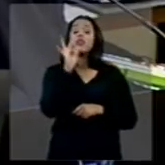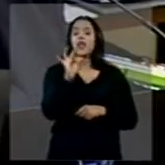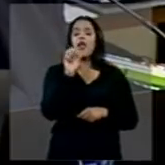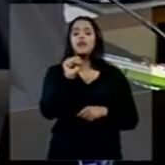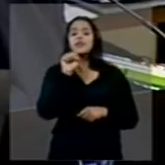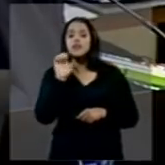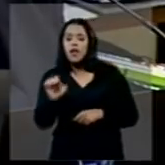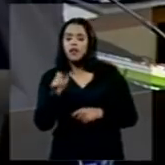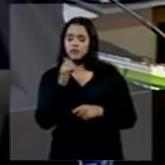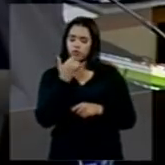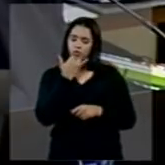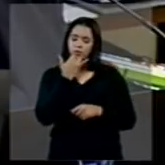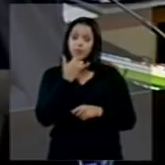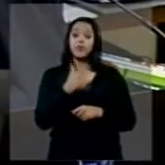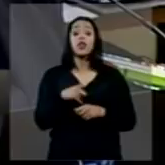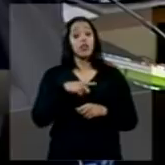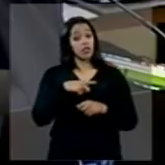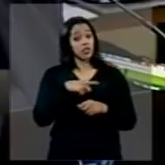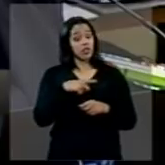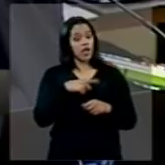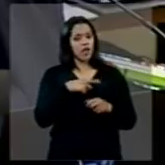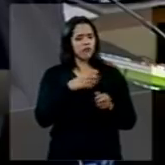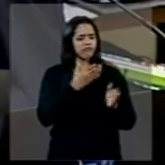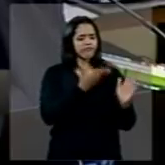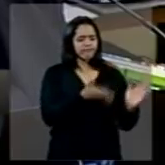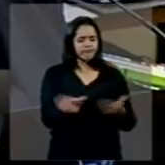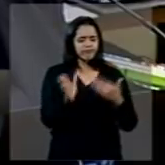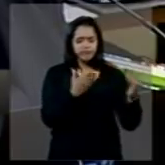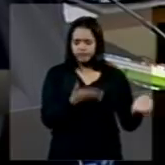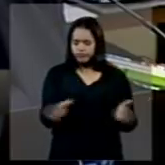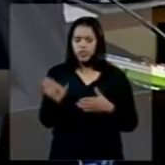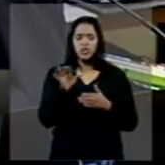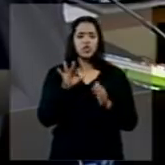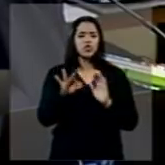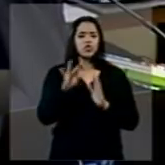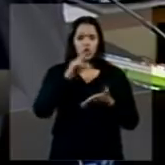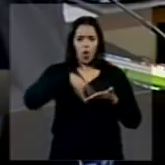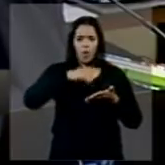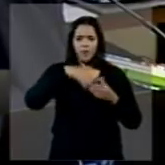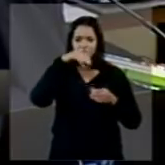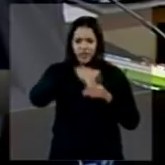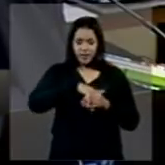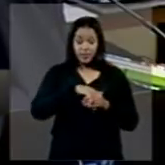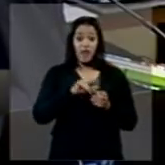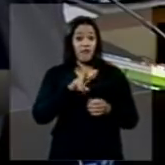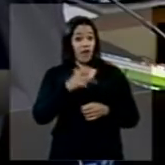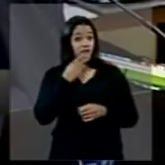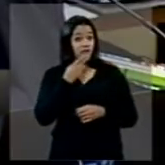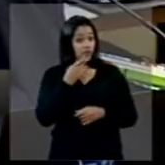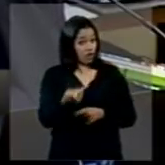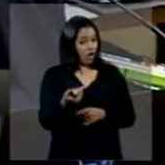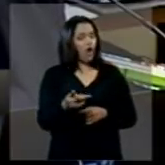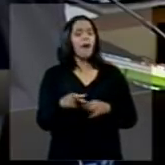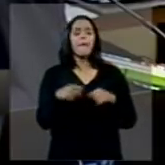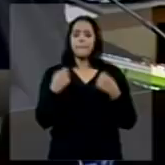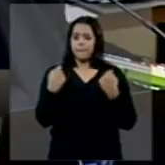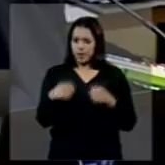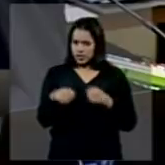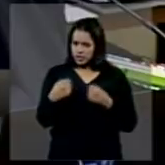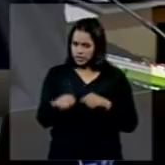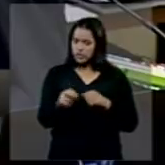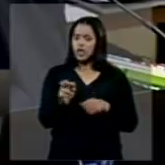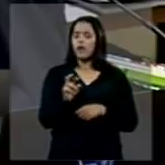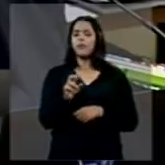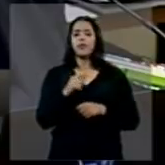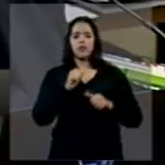o processamento dos títulos eleitorais, determinará de ofício a revisão ou correição